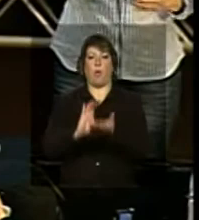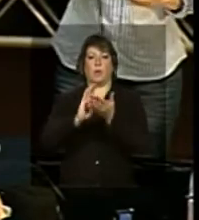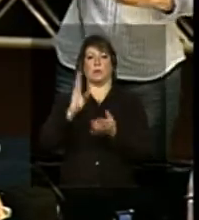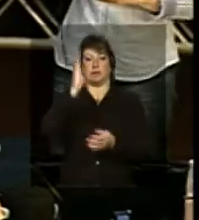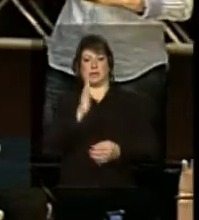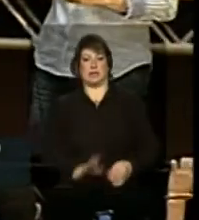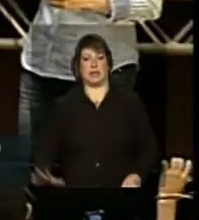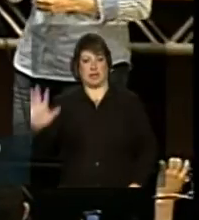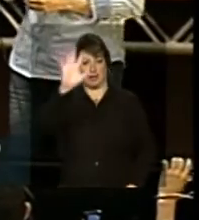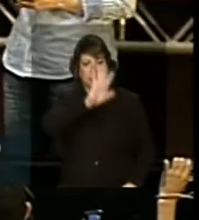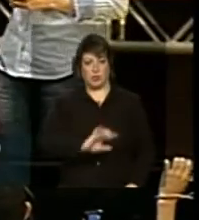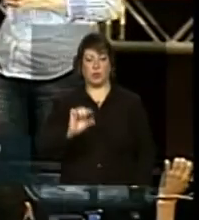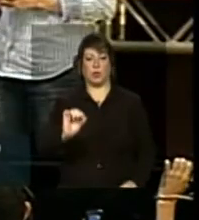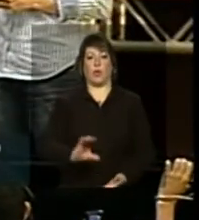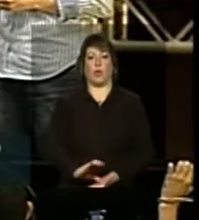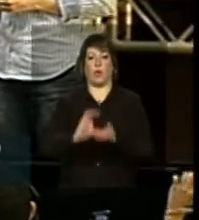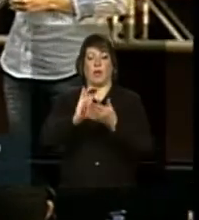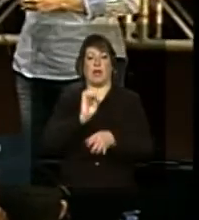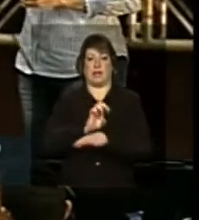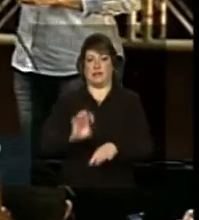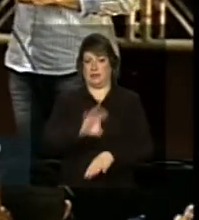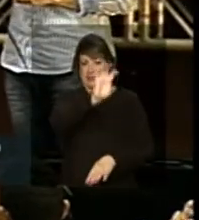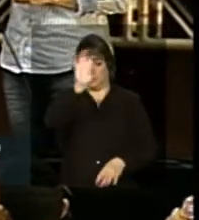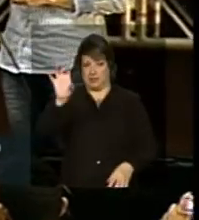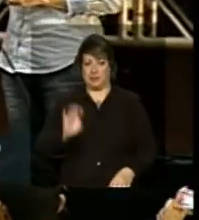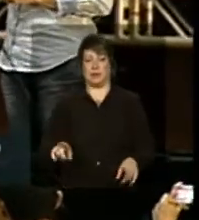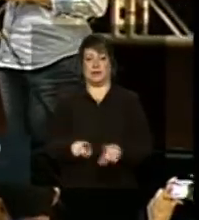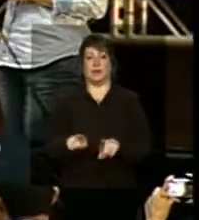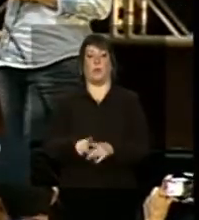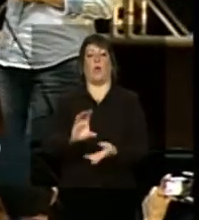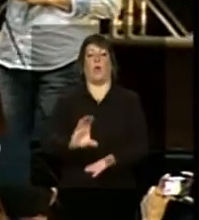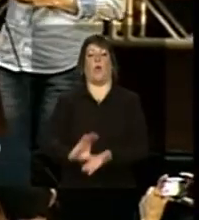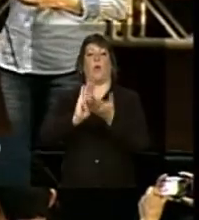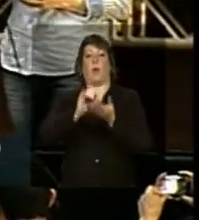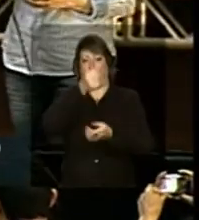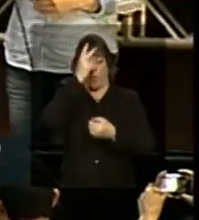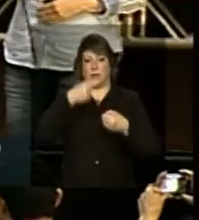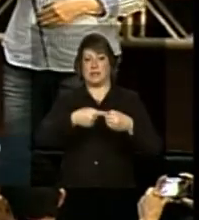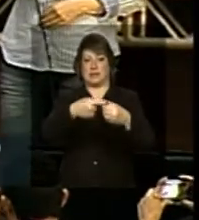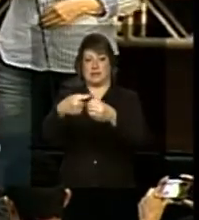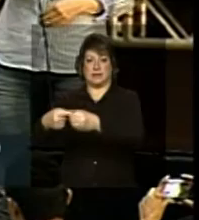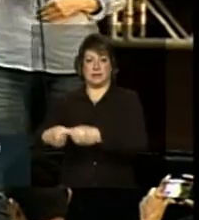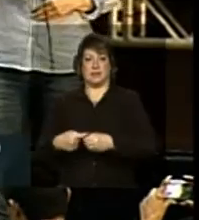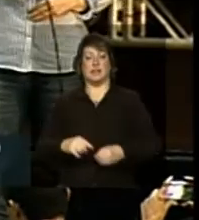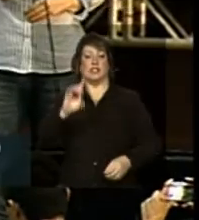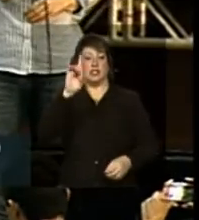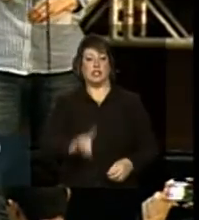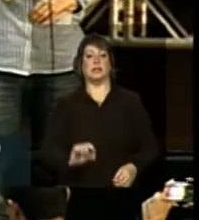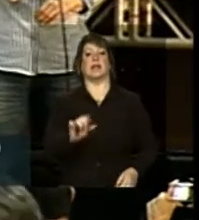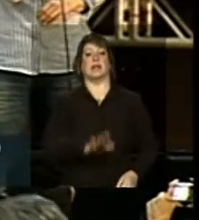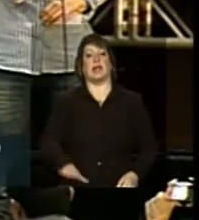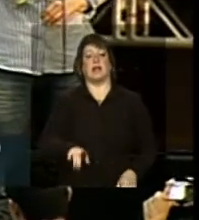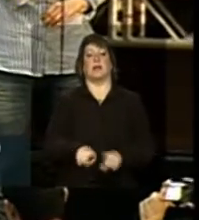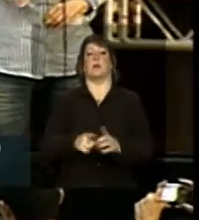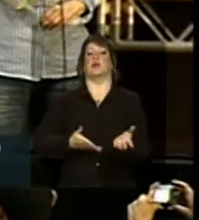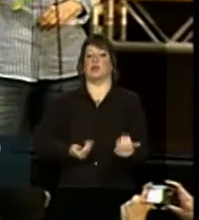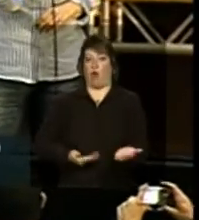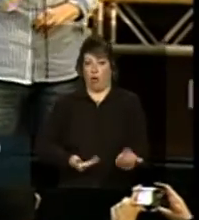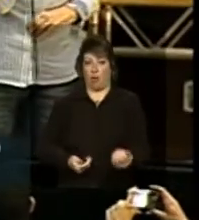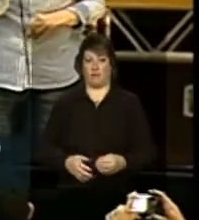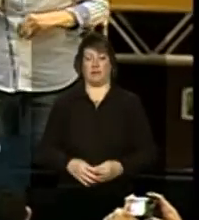Nacional, dos conselhos estaduais e dos conselhos municipais de direitos da criança e do